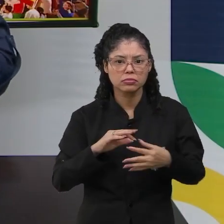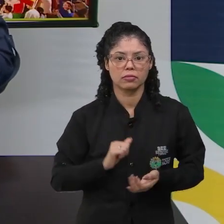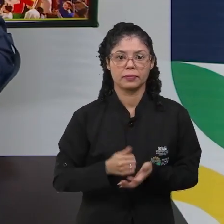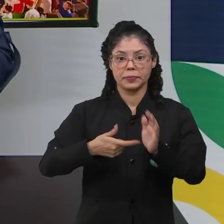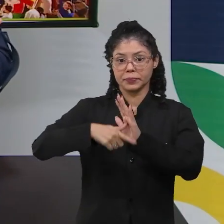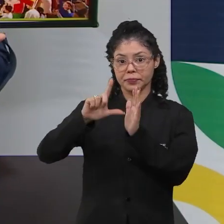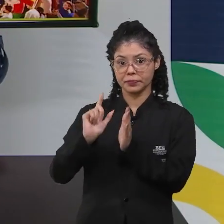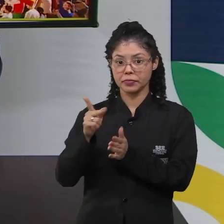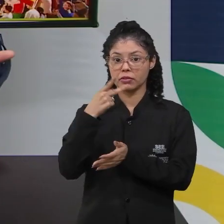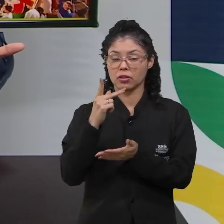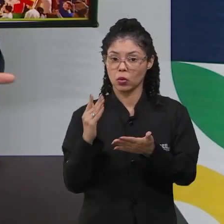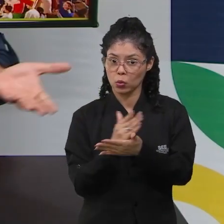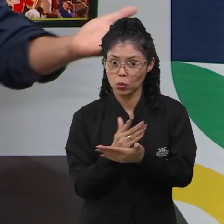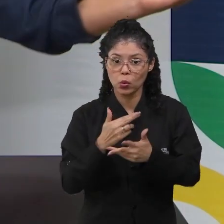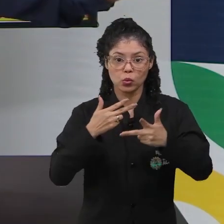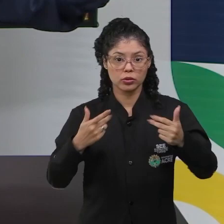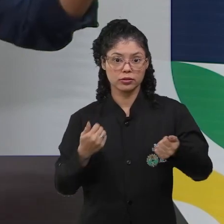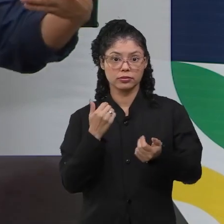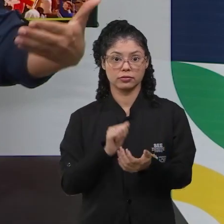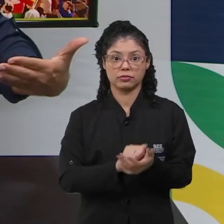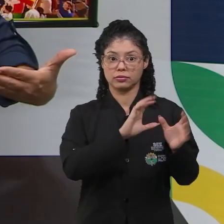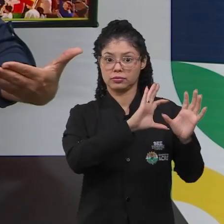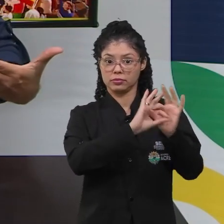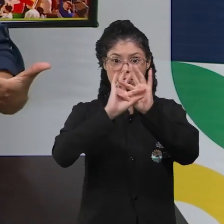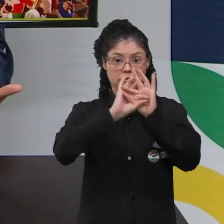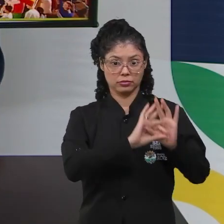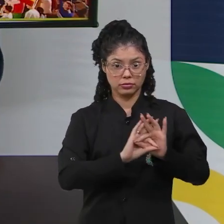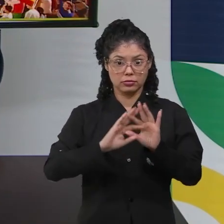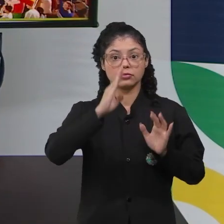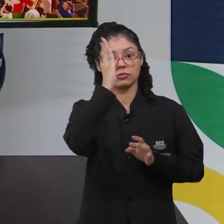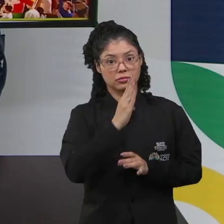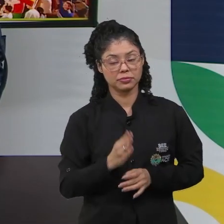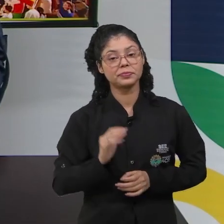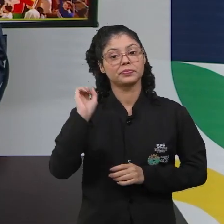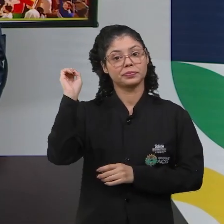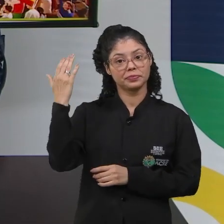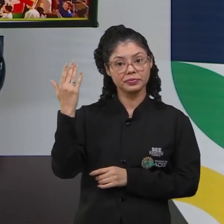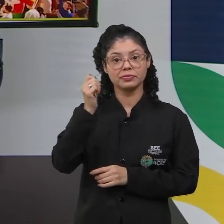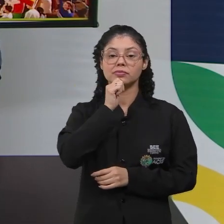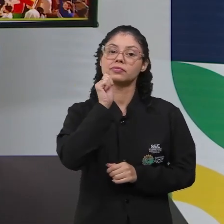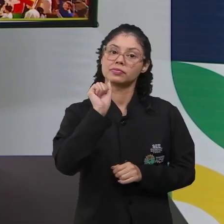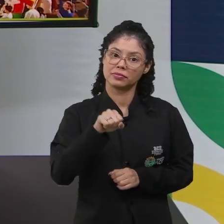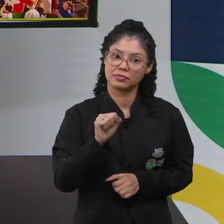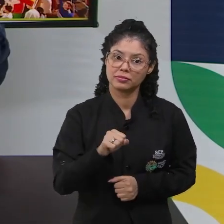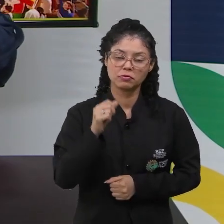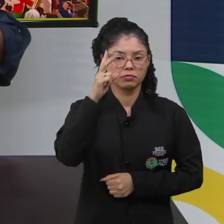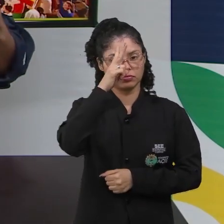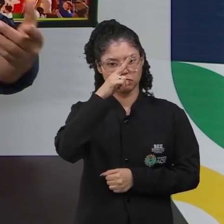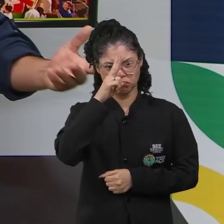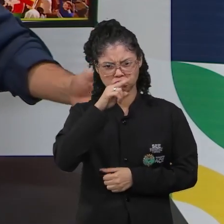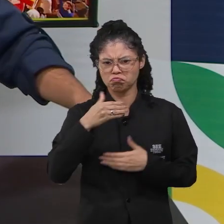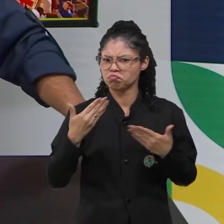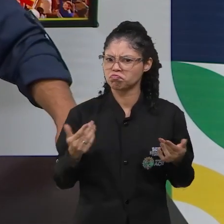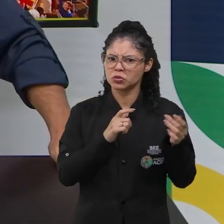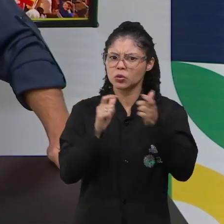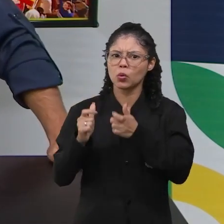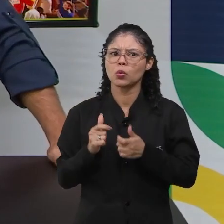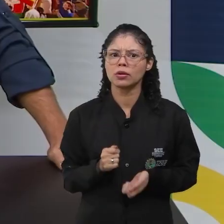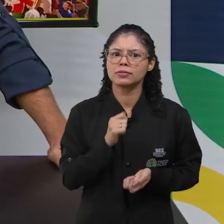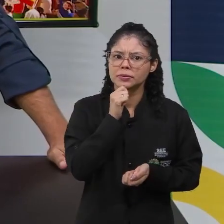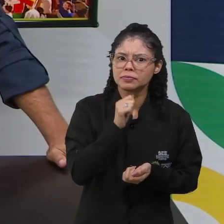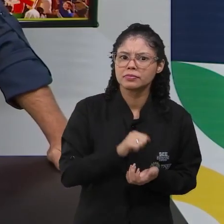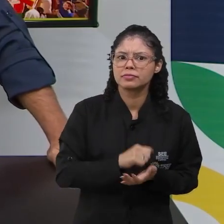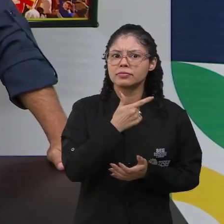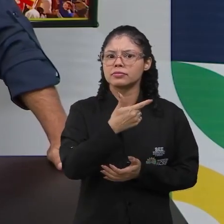gente falar de uma coisa icônica que aconteceu nas Olimpíadas, por exemplo, aqui no Brasil, aconteceu a Olimpíada no Brasil, professor, não me lembro. Onde que você estava